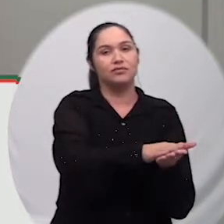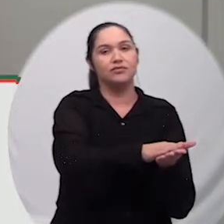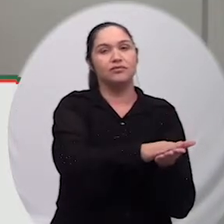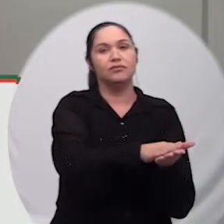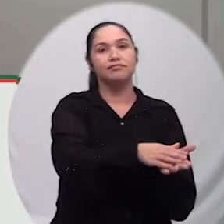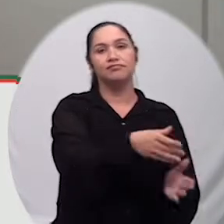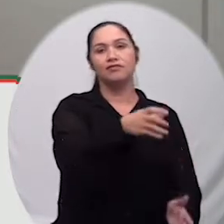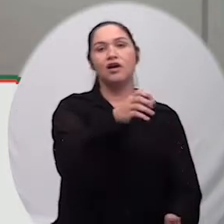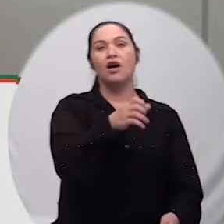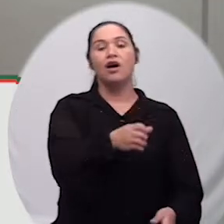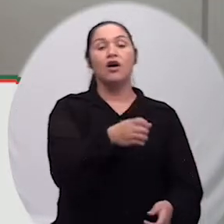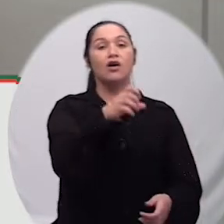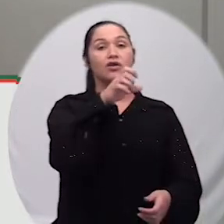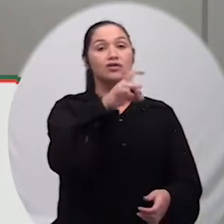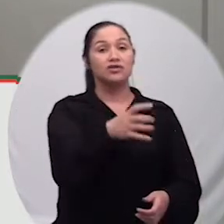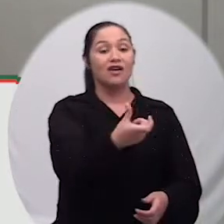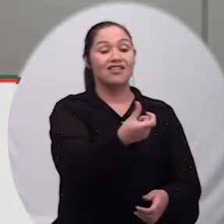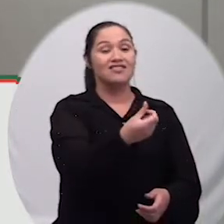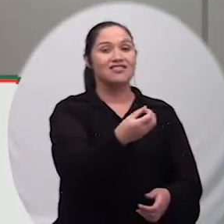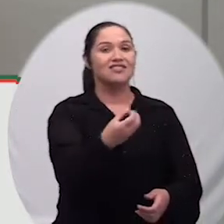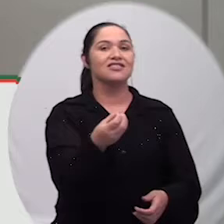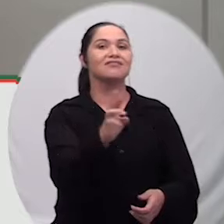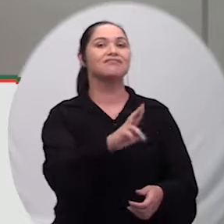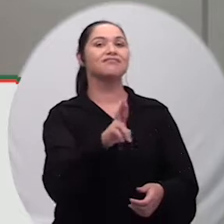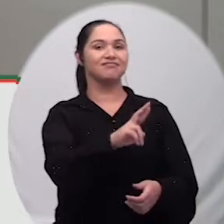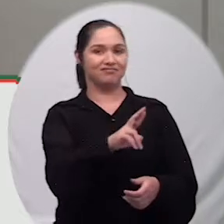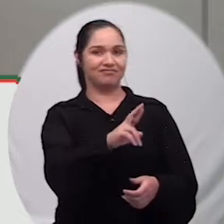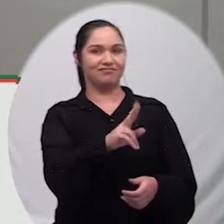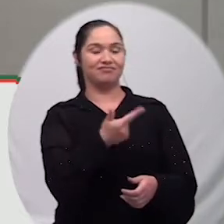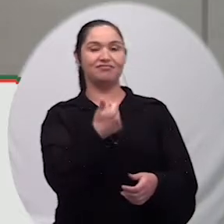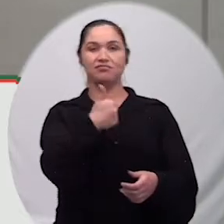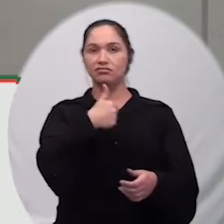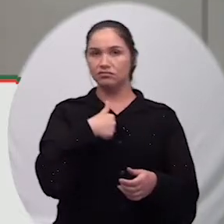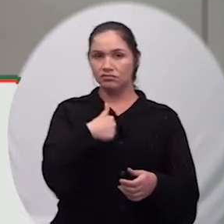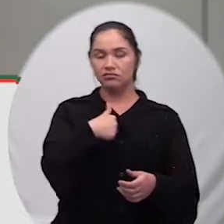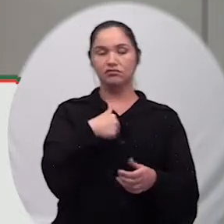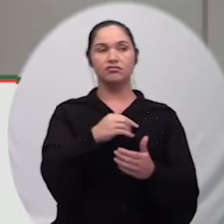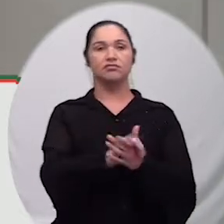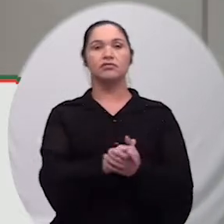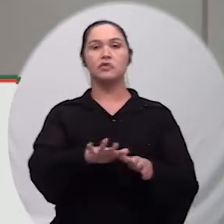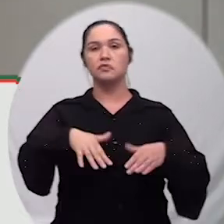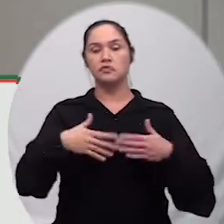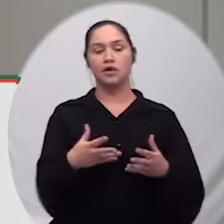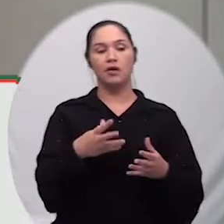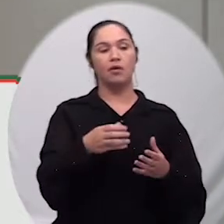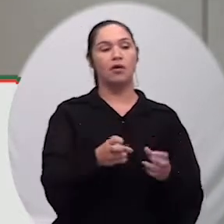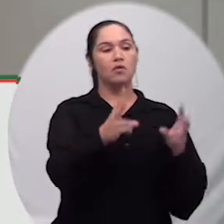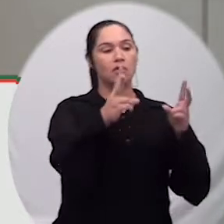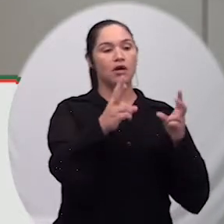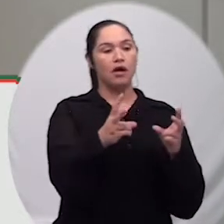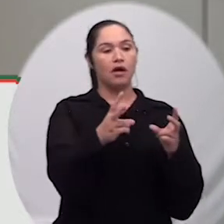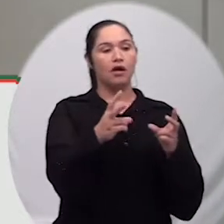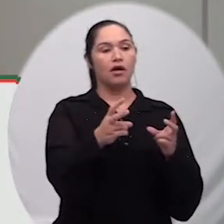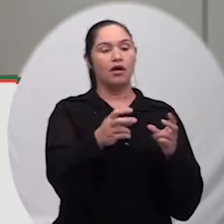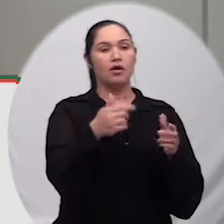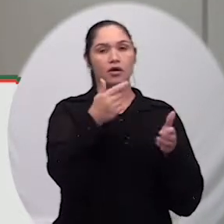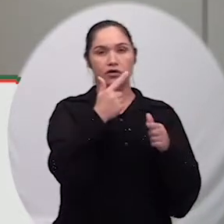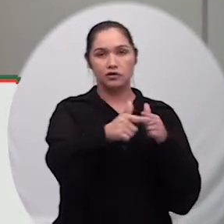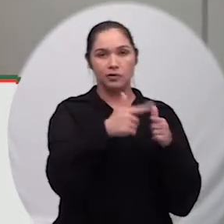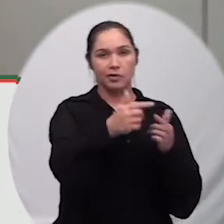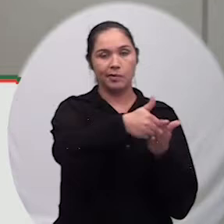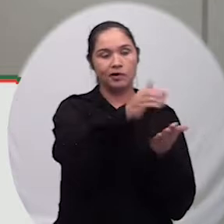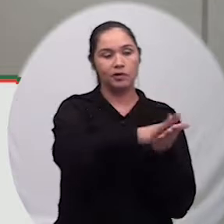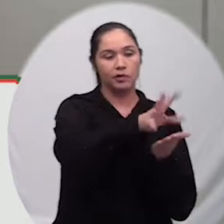pagou R$ 600. Eu levei esse assunto para a CONDECON, que é o conselho que fiscaliza